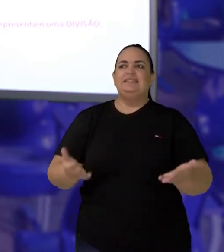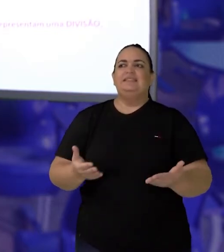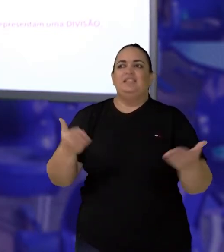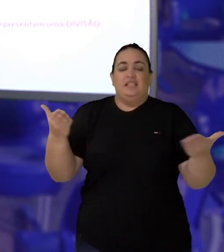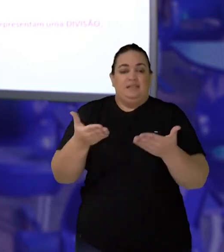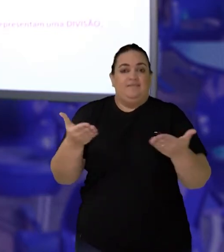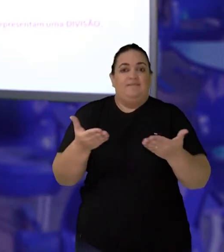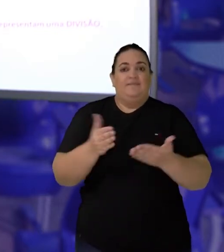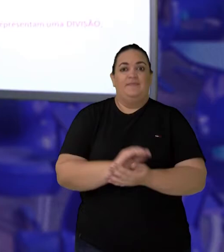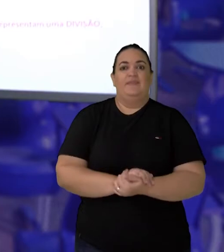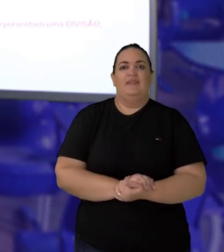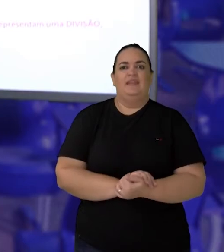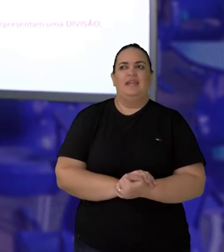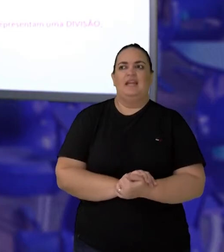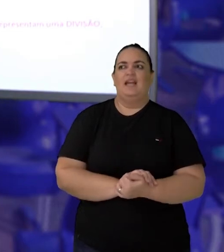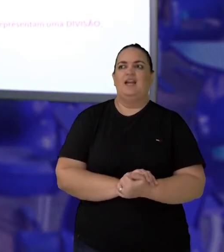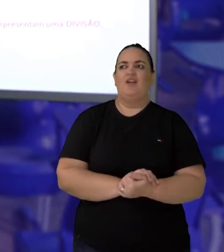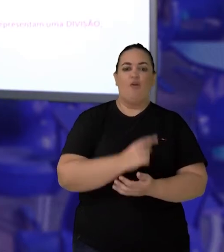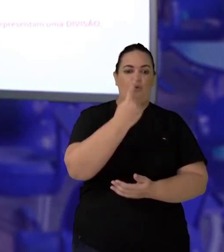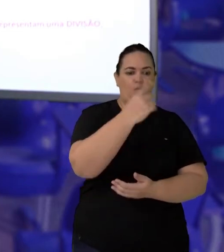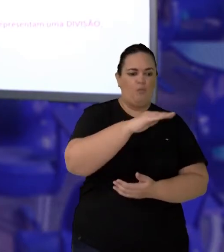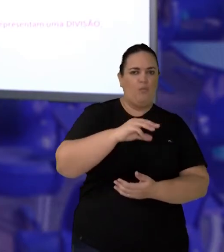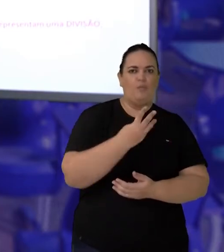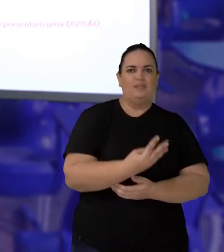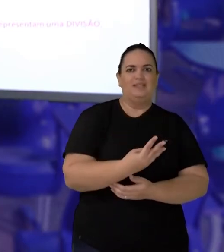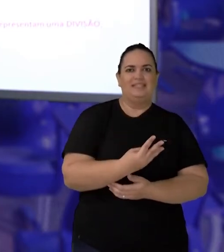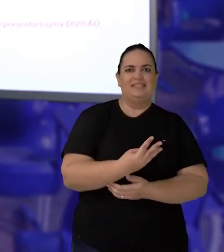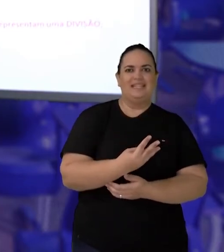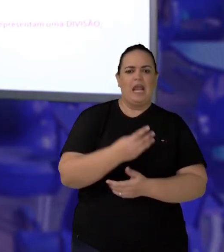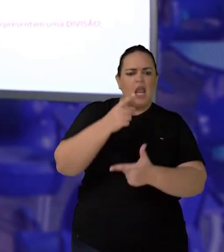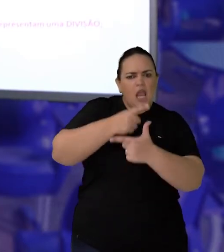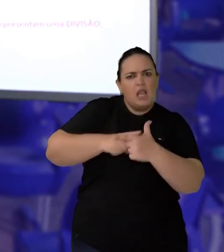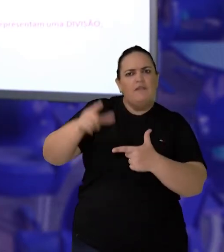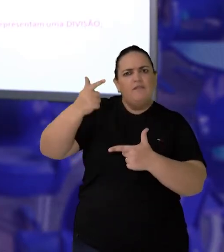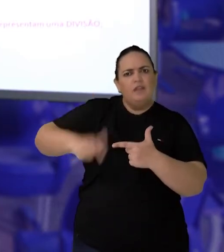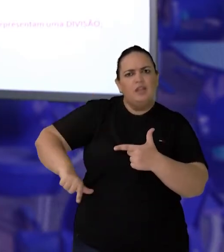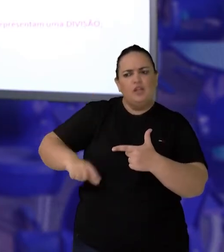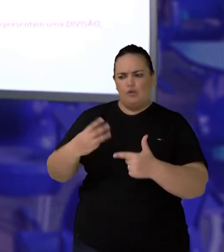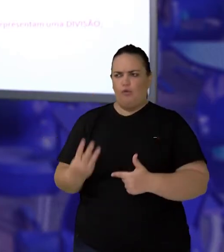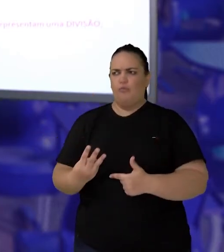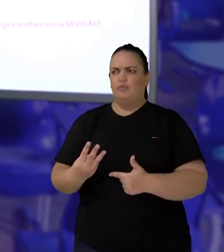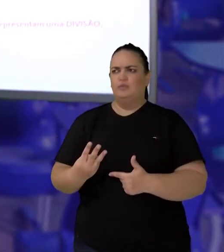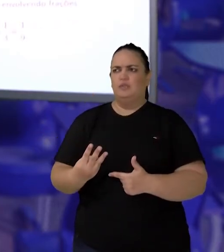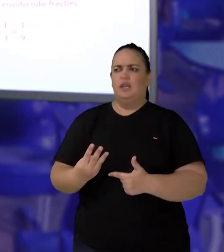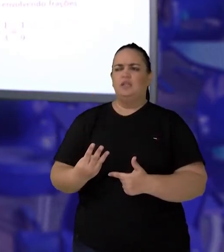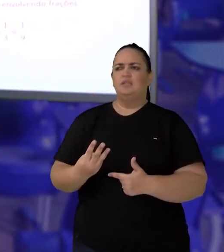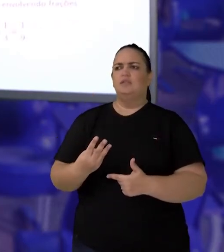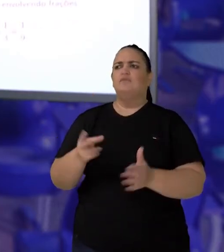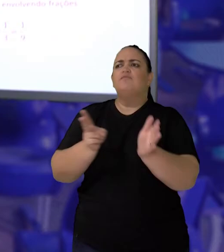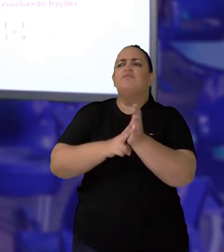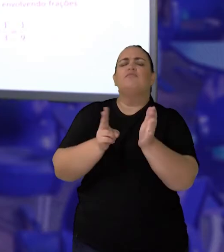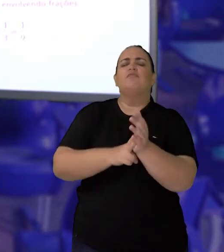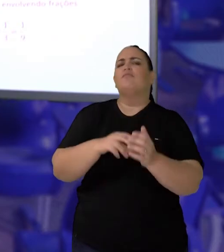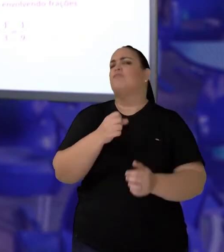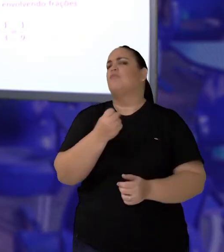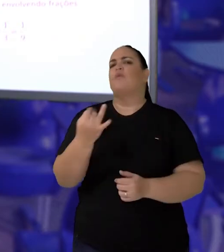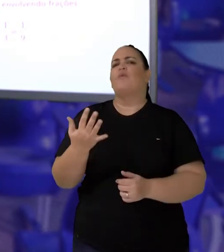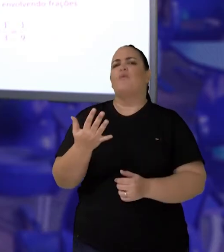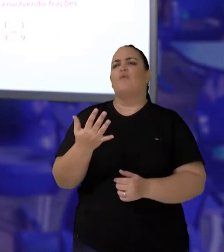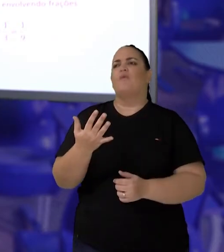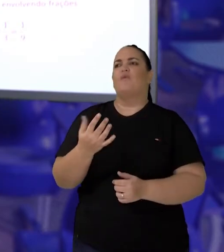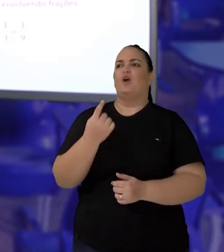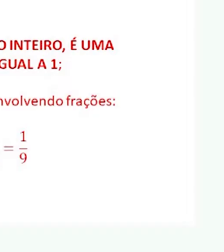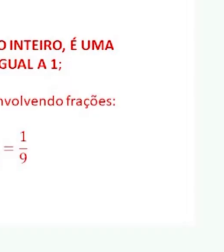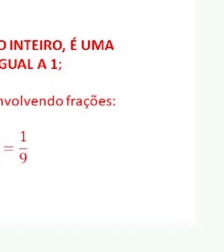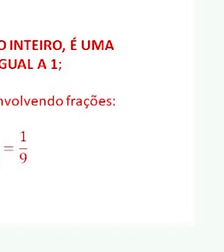Então agora, se eu pego a fração de 1/3 e eu agora divido novamente por 3, beleza? Eu vou encontrar